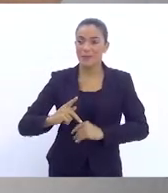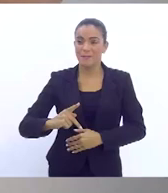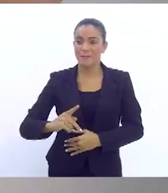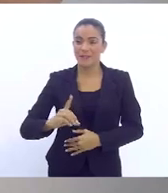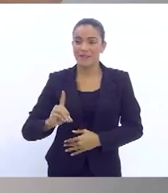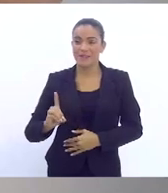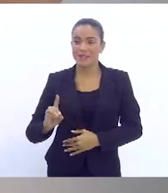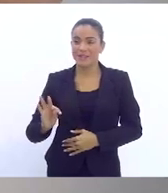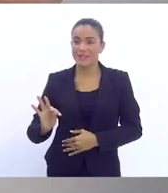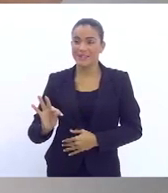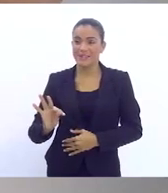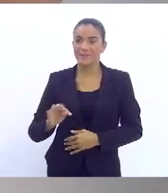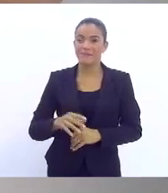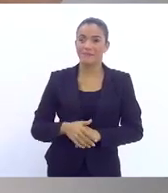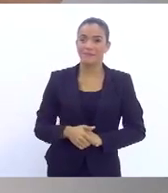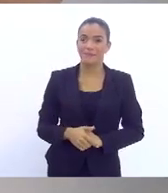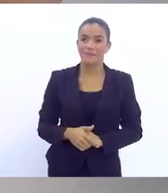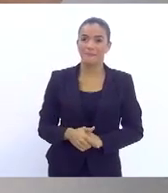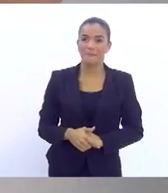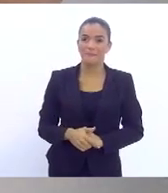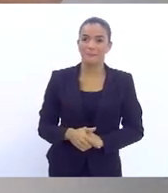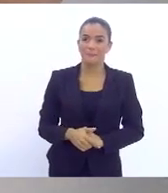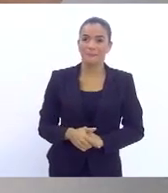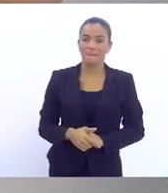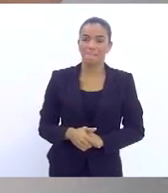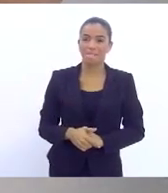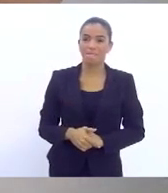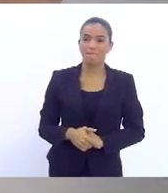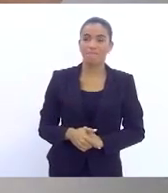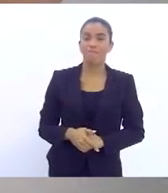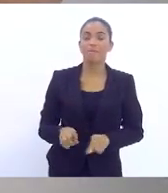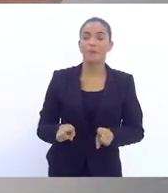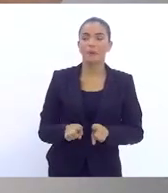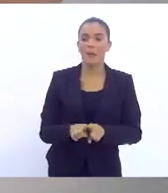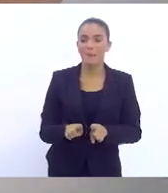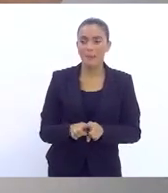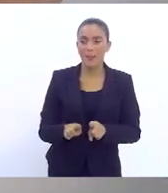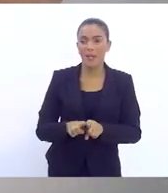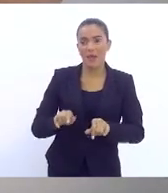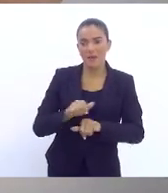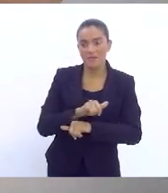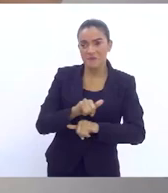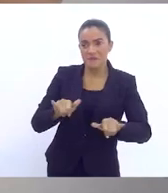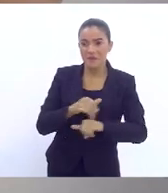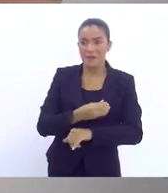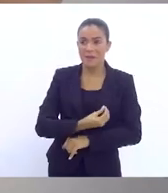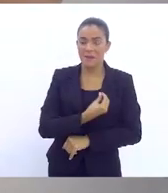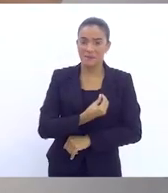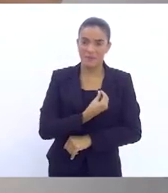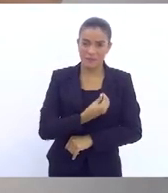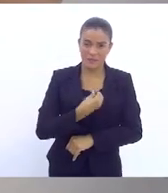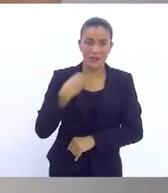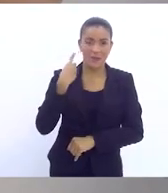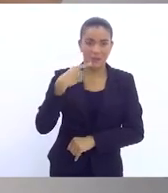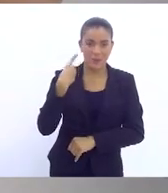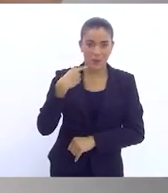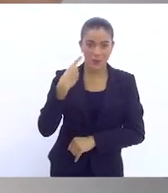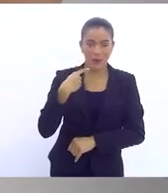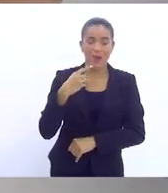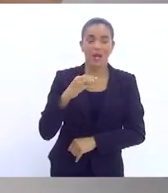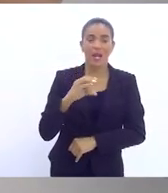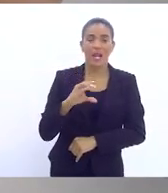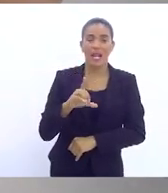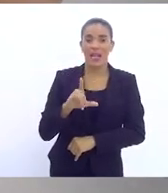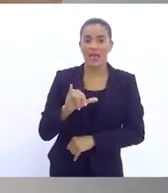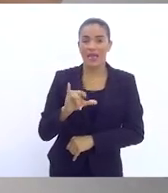para todos nós como seu bem colocou quero registrar aqui a presença da doutora Lilian Costa do CREA